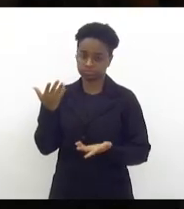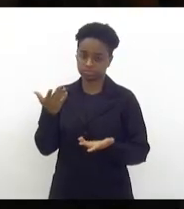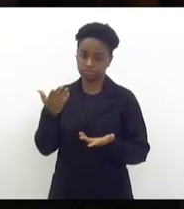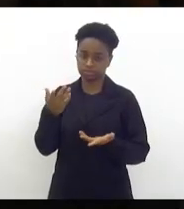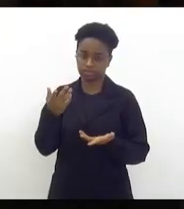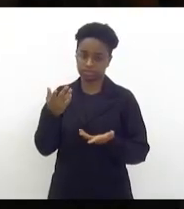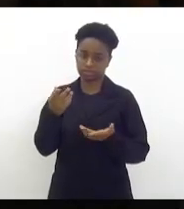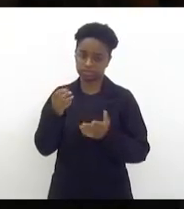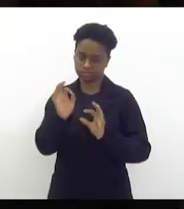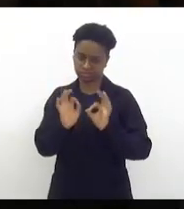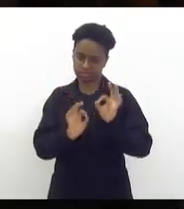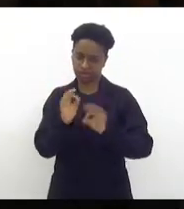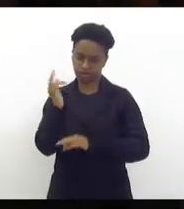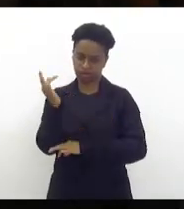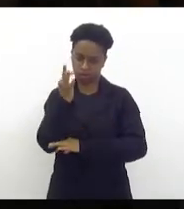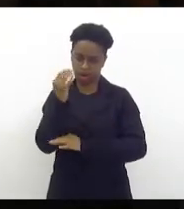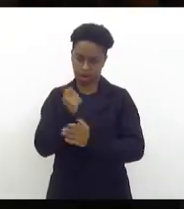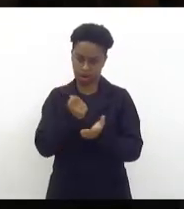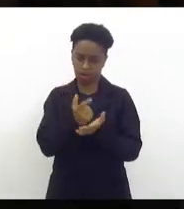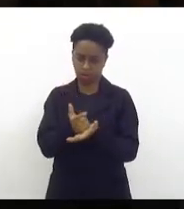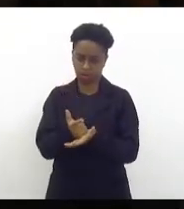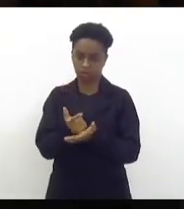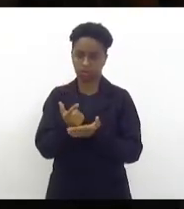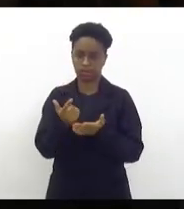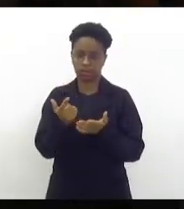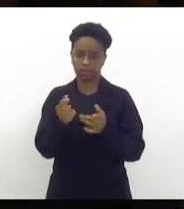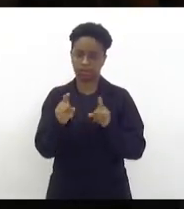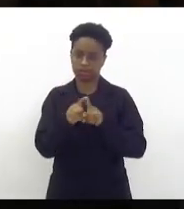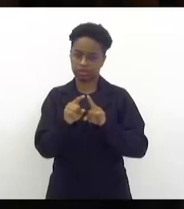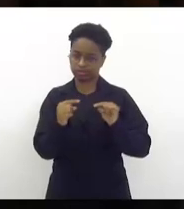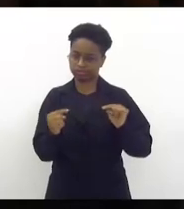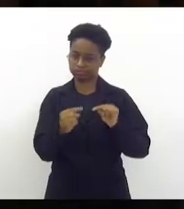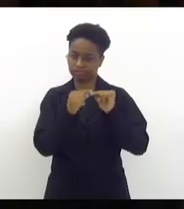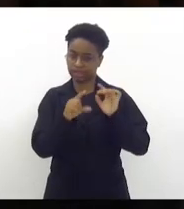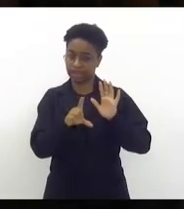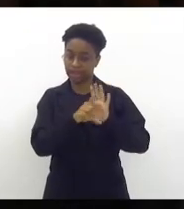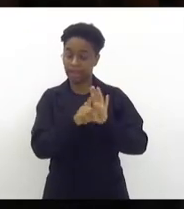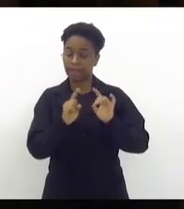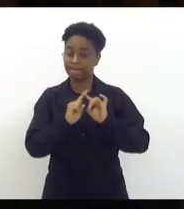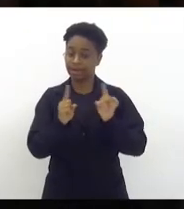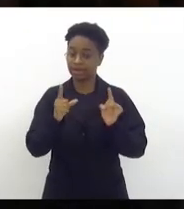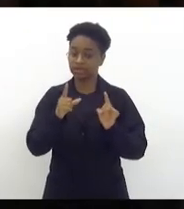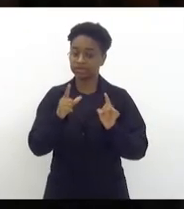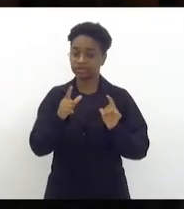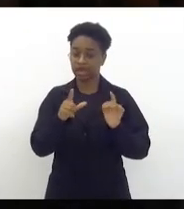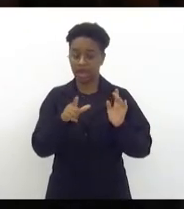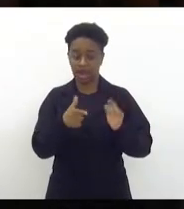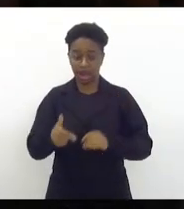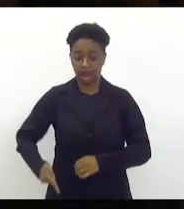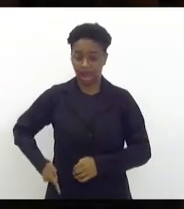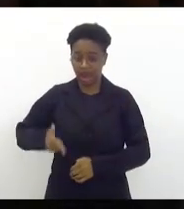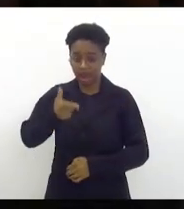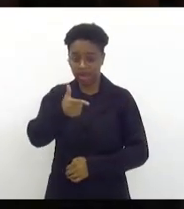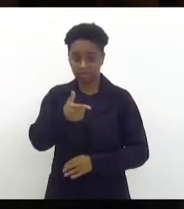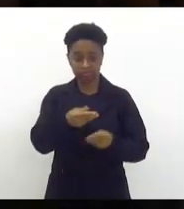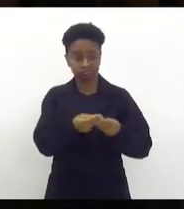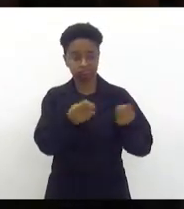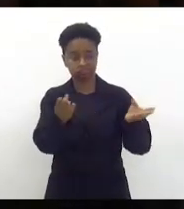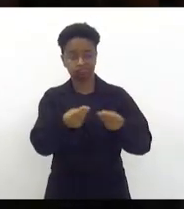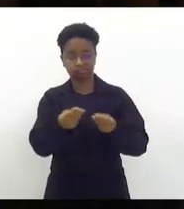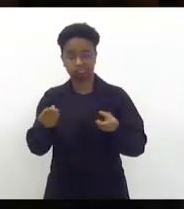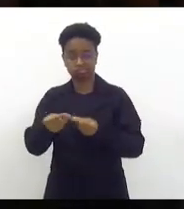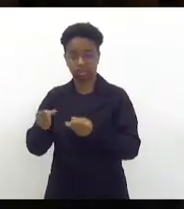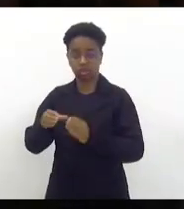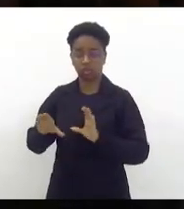estabelecidas de maneira formal, enfim, e legal, a gente tem essas armas parando nas mãos das